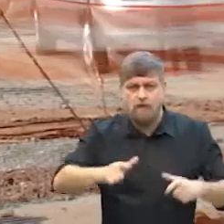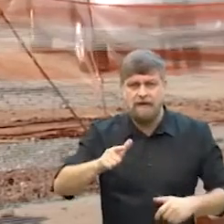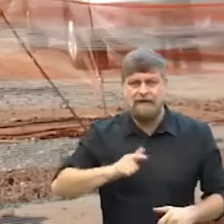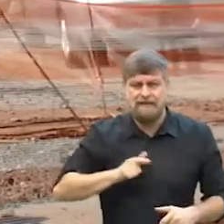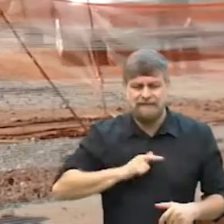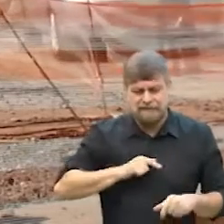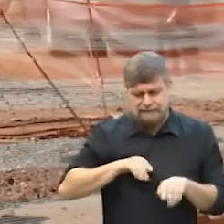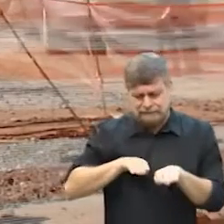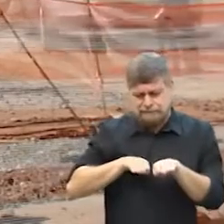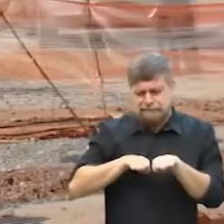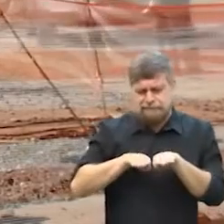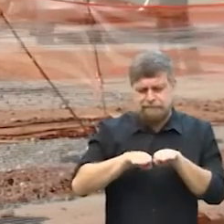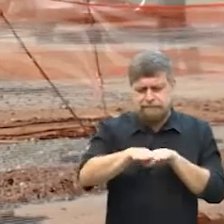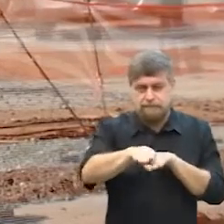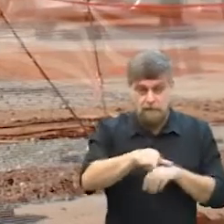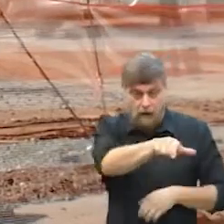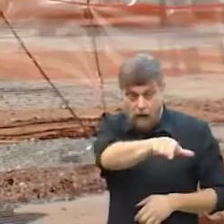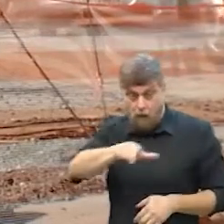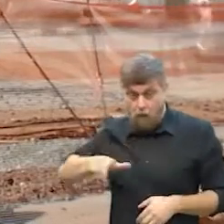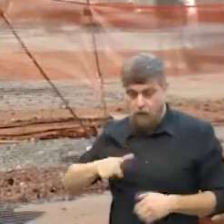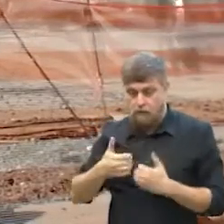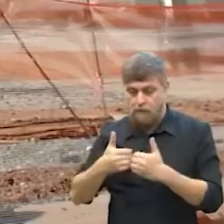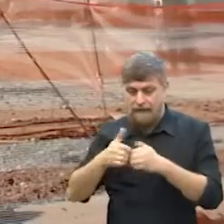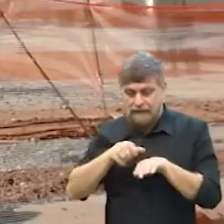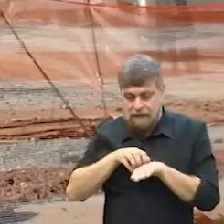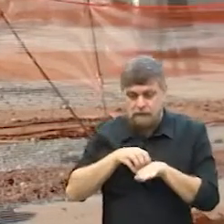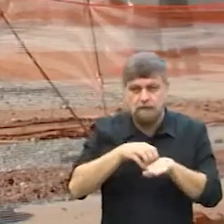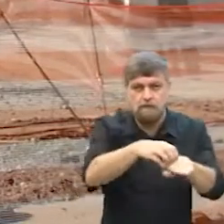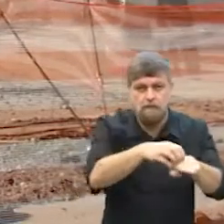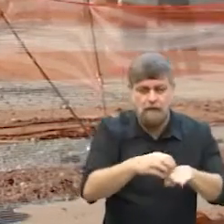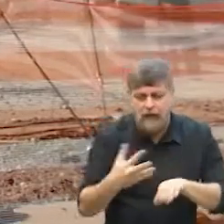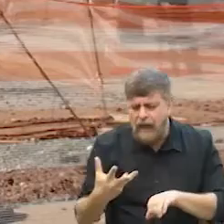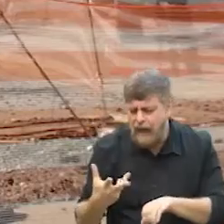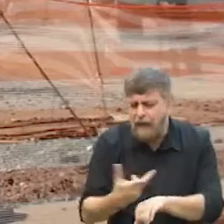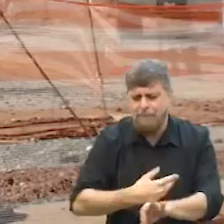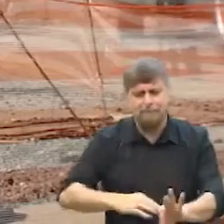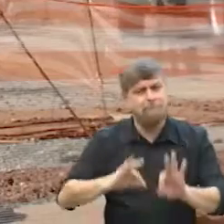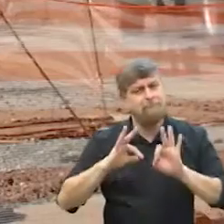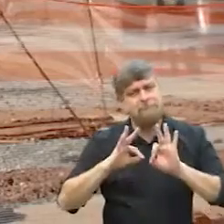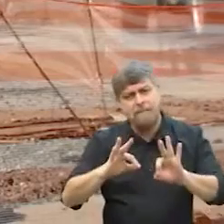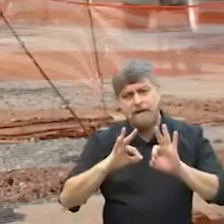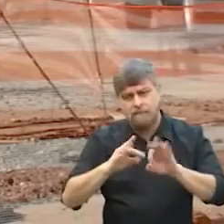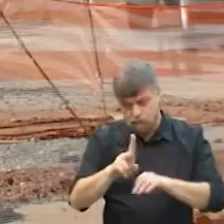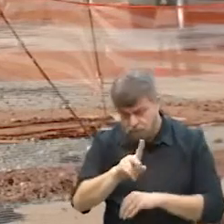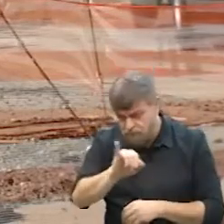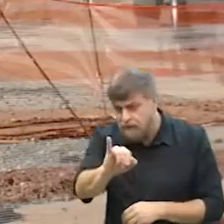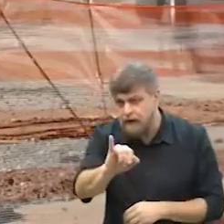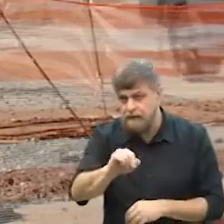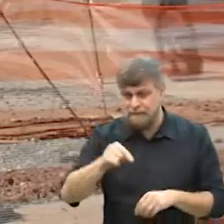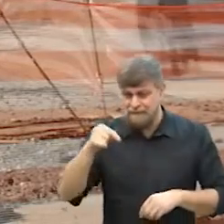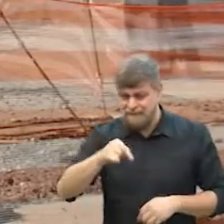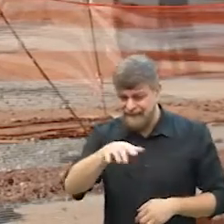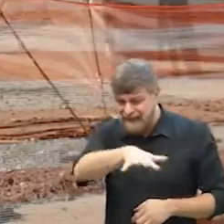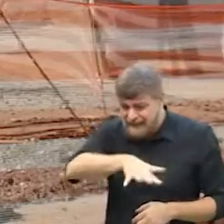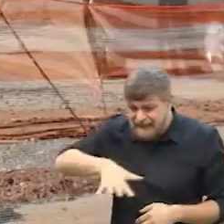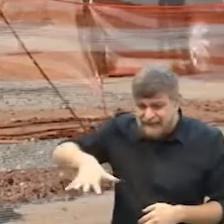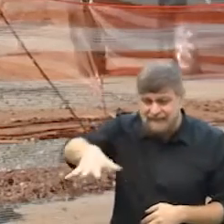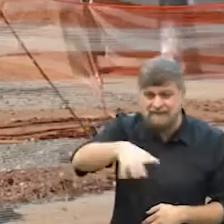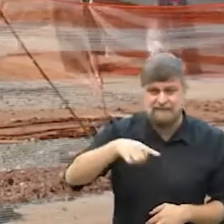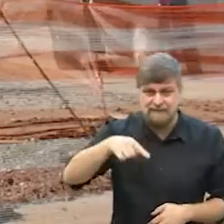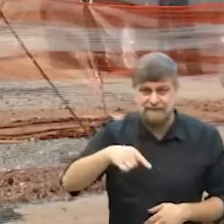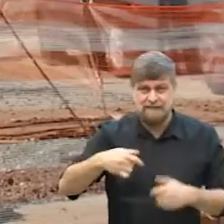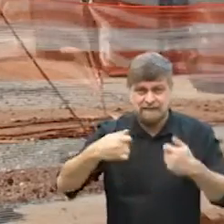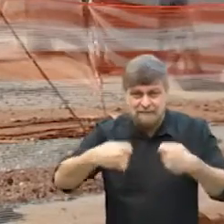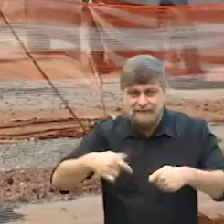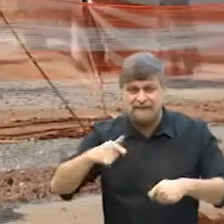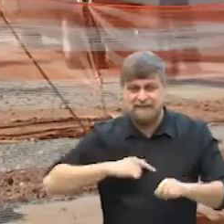espaço muito nevrálgico para o BRT. É, o BRT é maravilhoso, vai ficar maravilhoso, mas essa